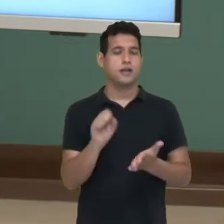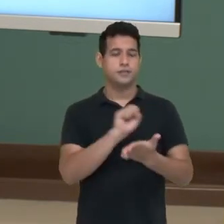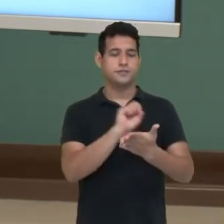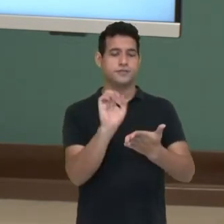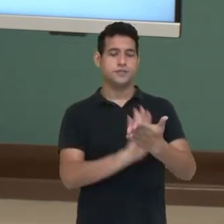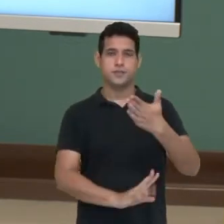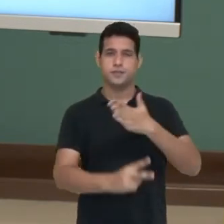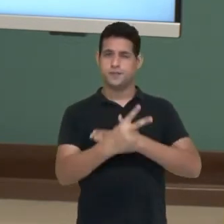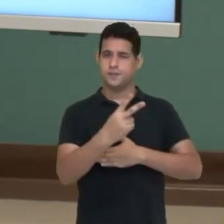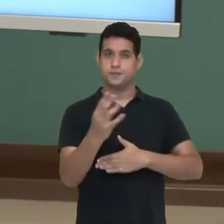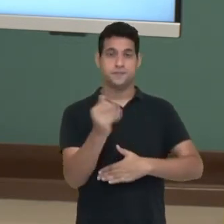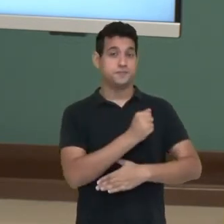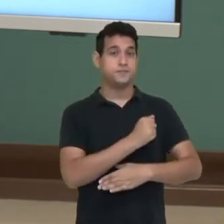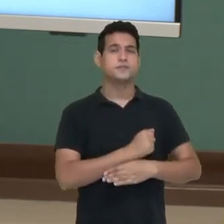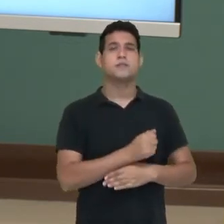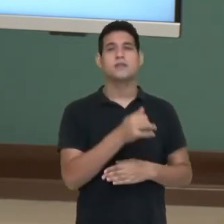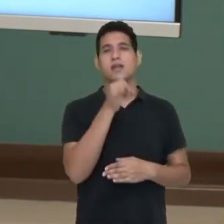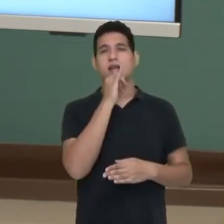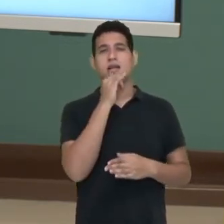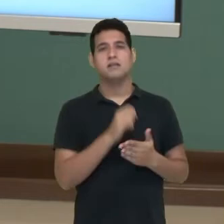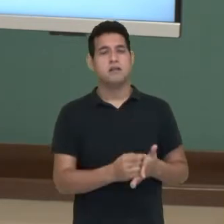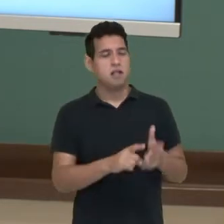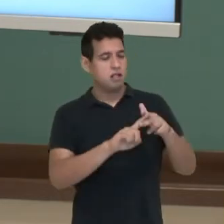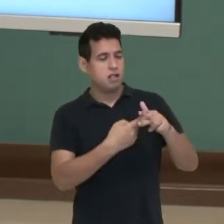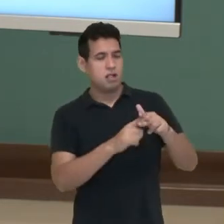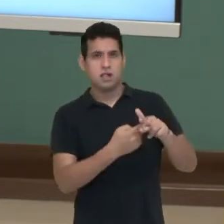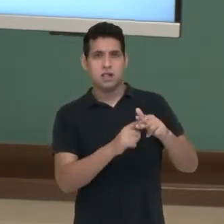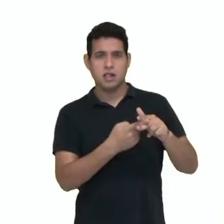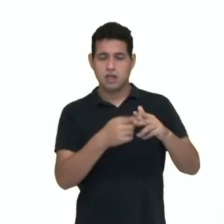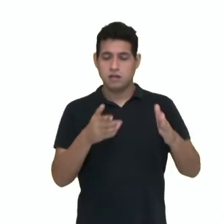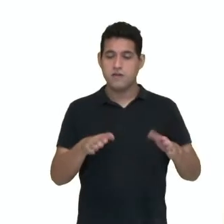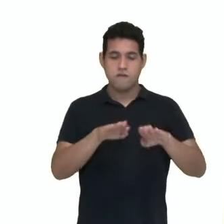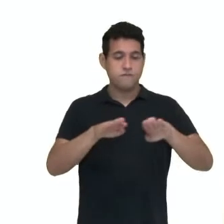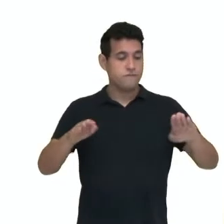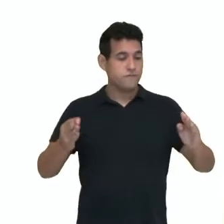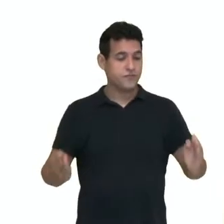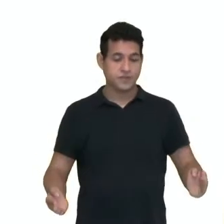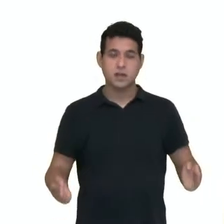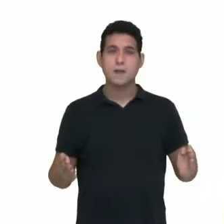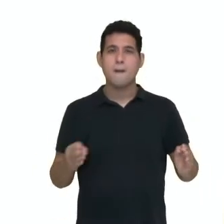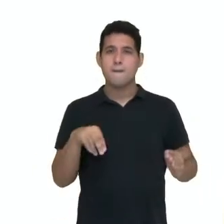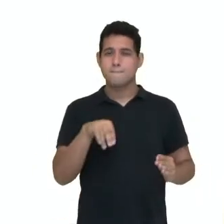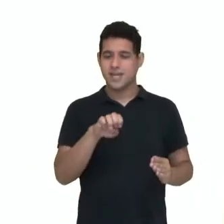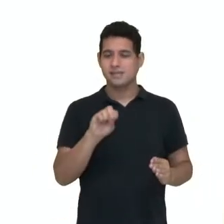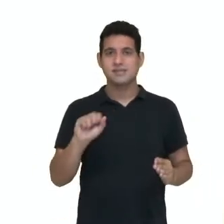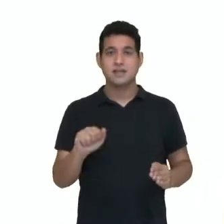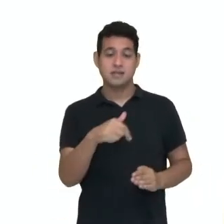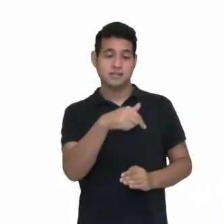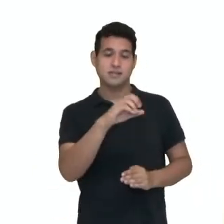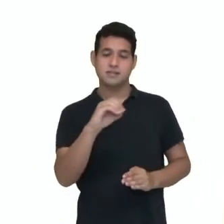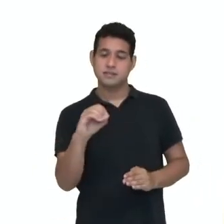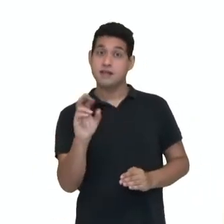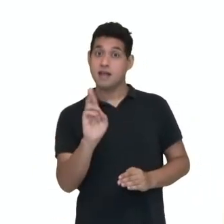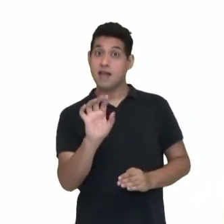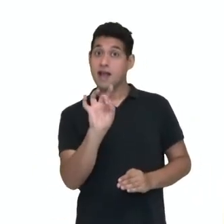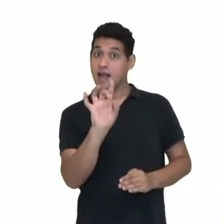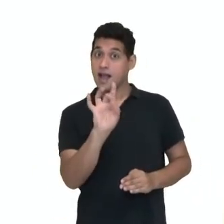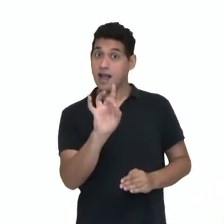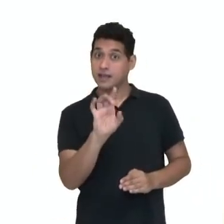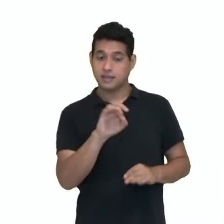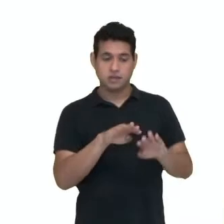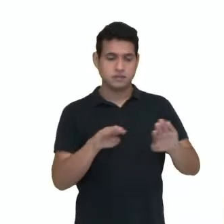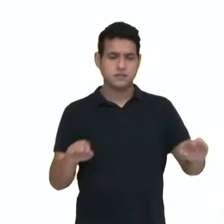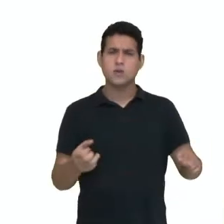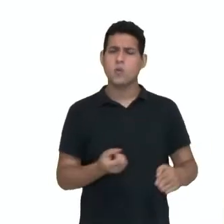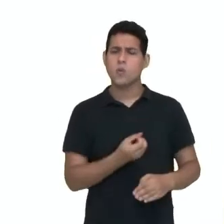segunda questão? Uma fábrica de móveis vende mesas por R$700 cada uma, tá bom? O custo total